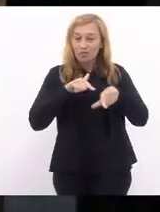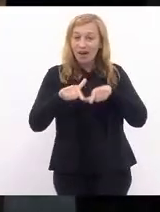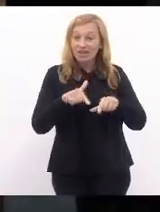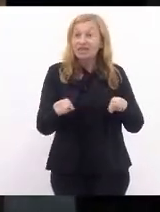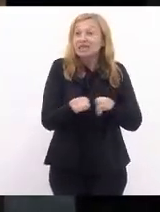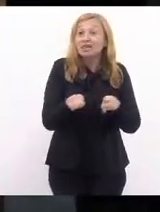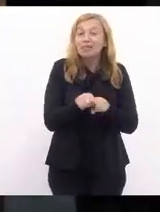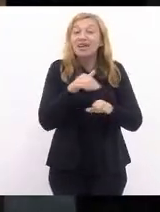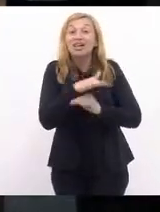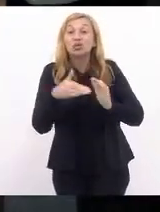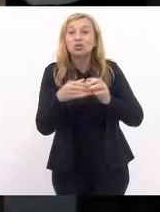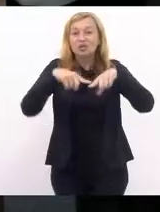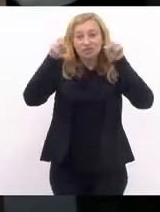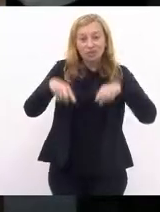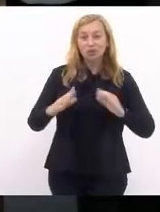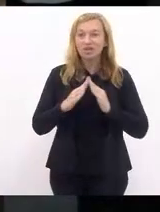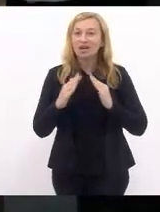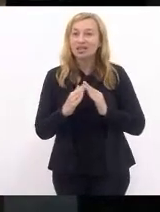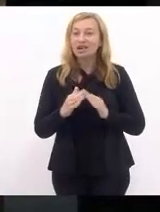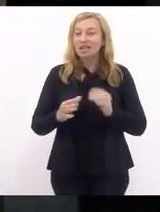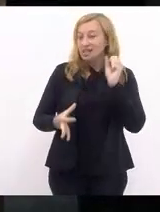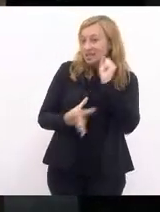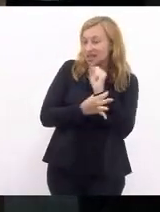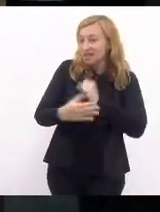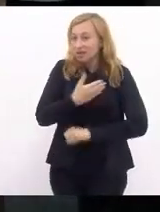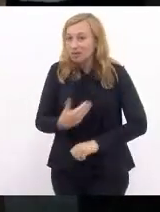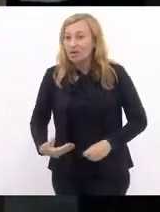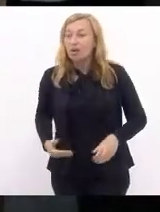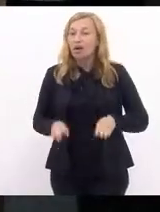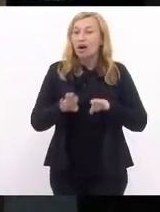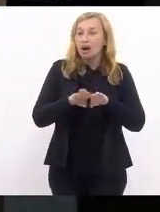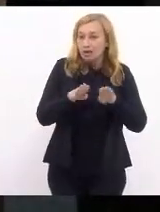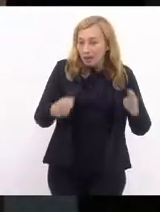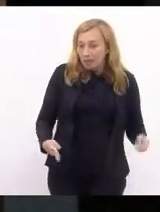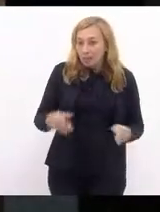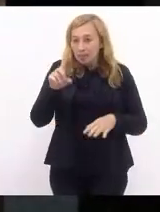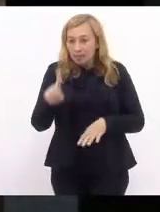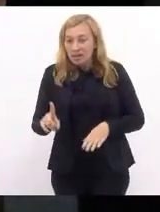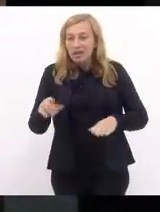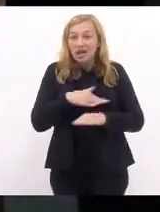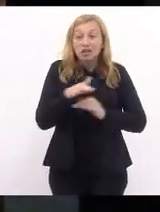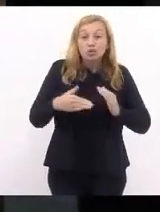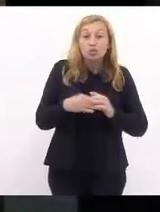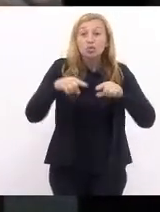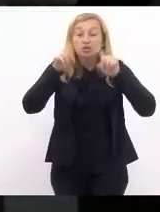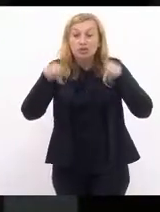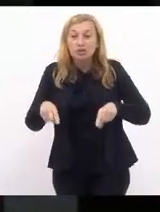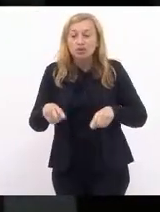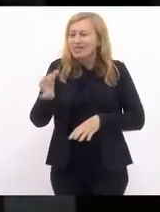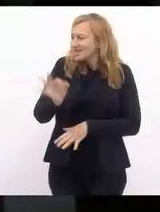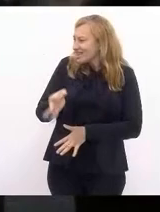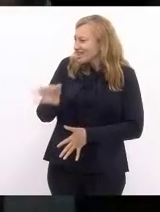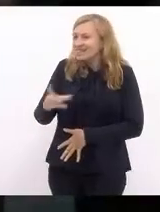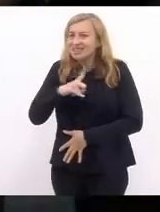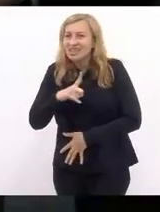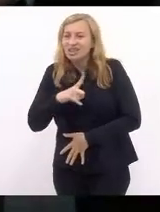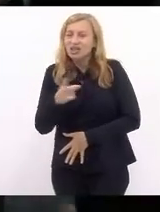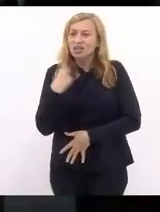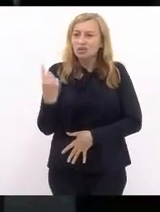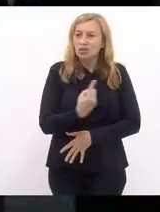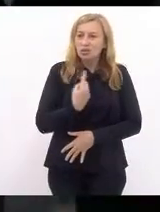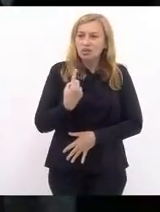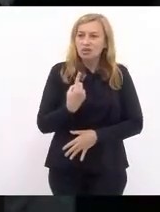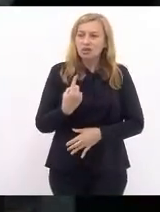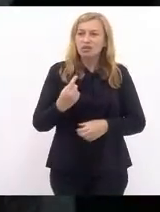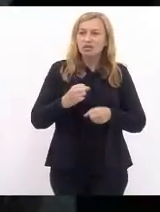EA todos os servidores da casa desde a segurança é o pessoal da mesa a todos os e eu tenho certeza que nós estaremos